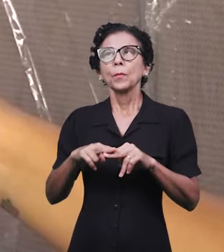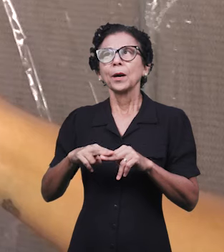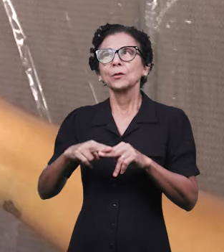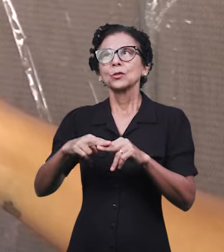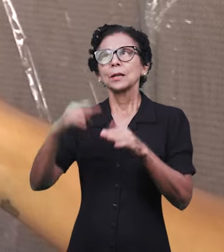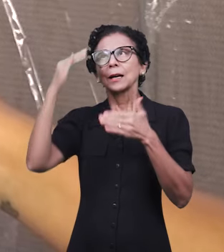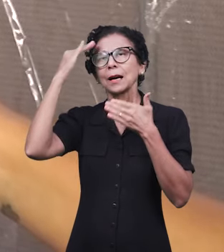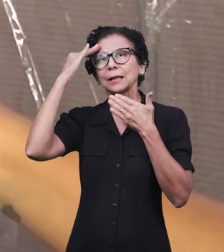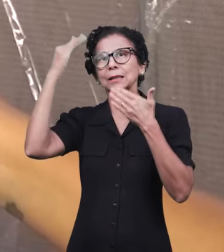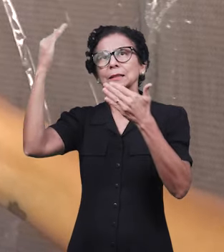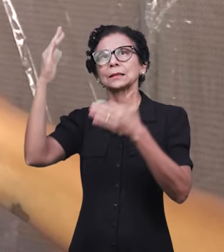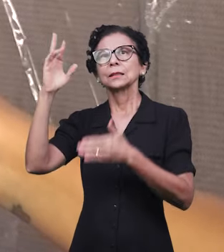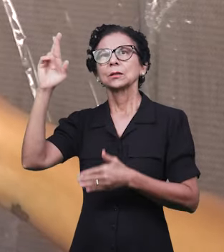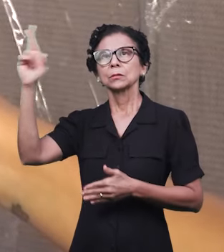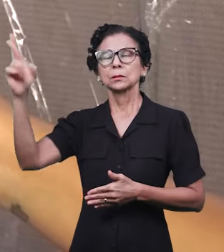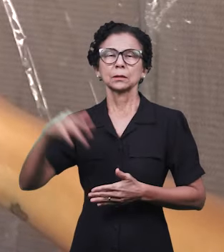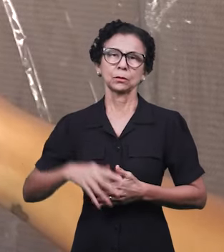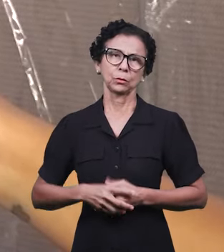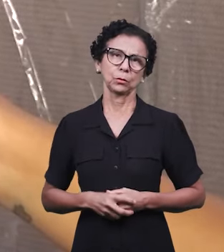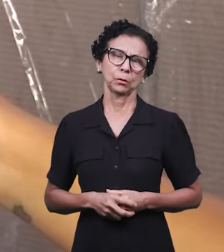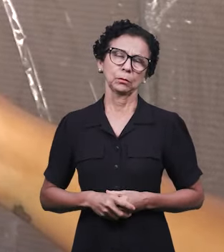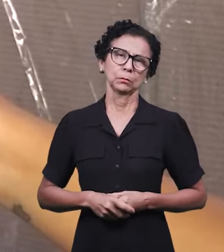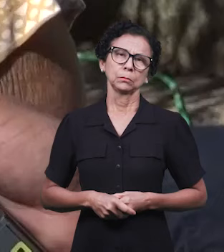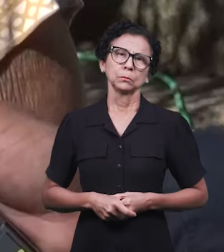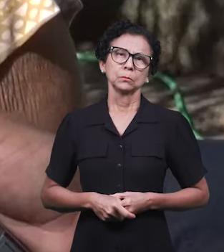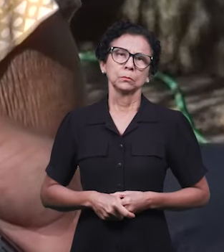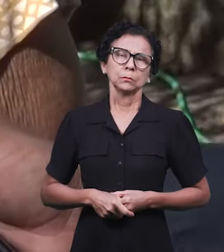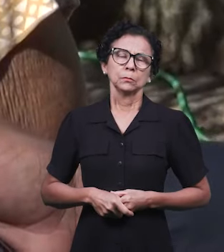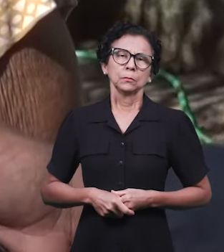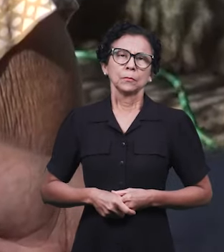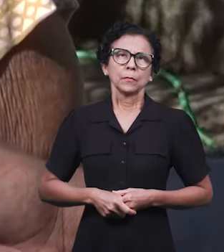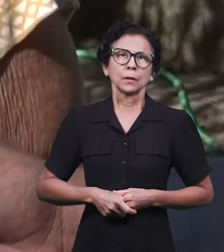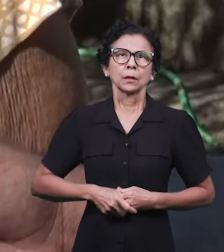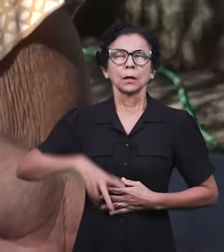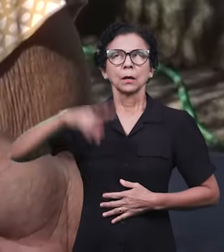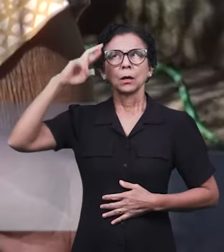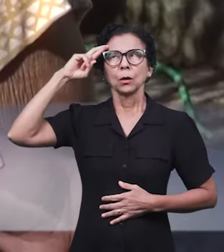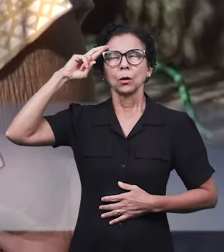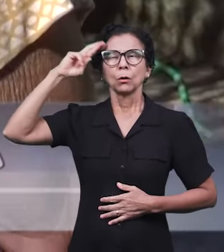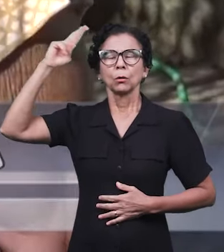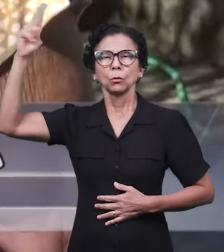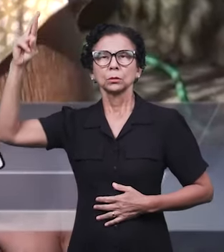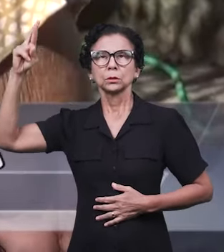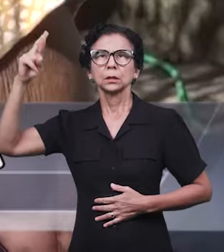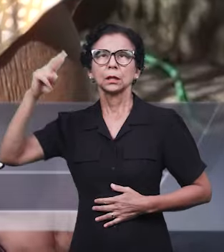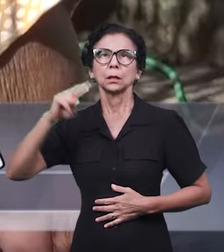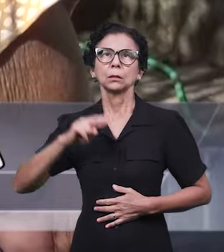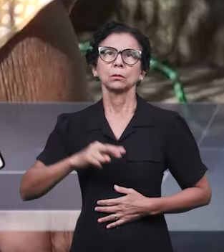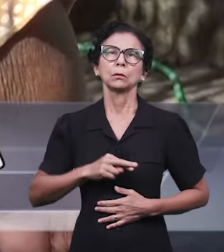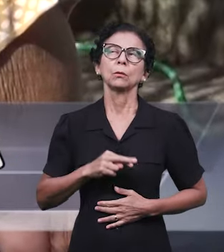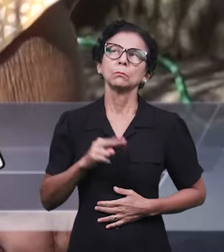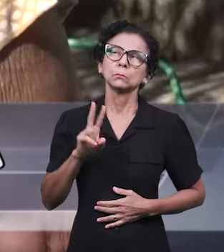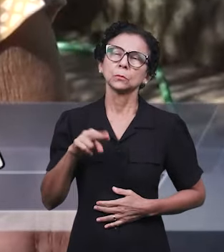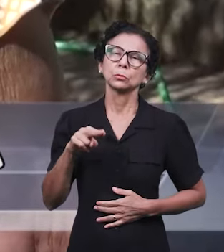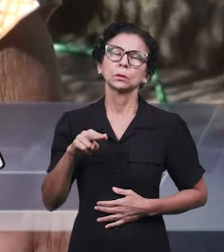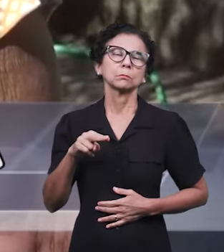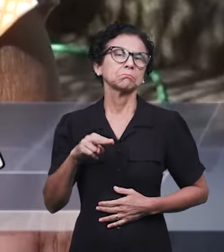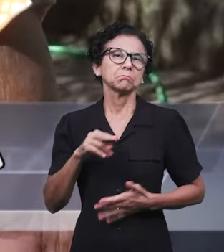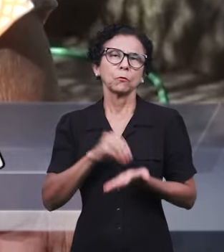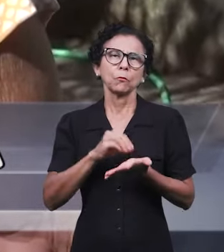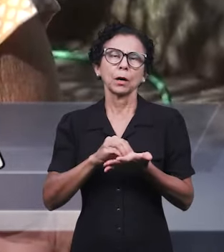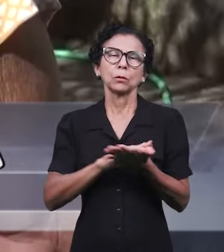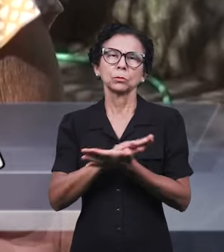E nós, isso é gratificante, ajudar os nossos irmãos. A obra da Cristã Maranata é uma obra do amor, porque eu sou